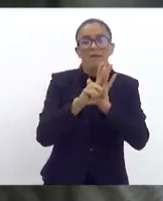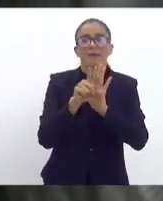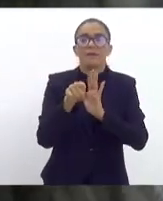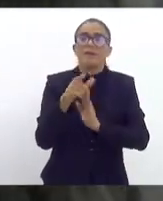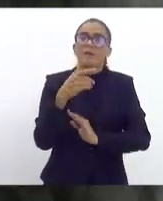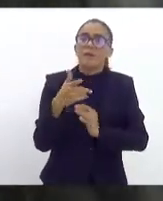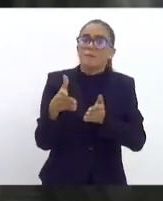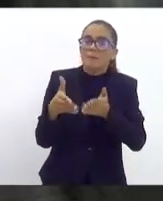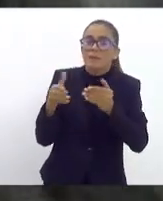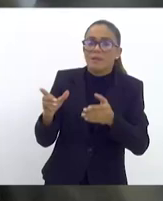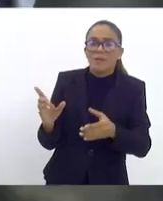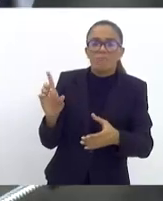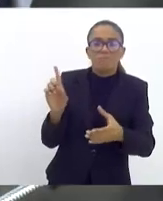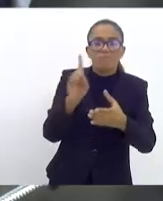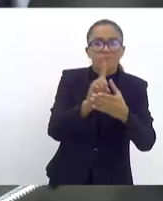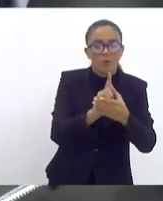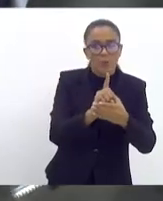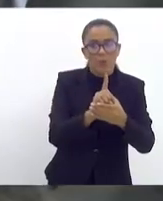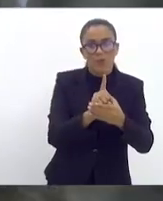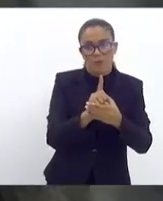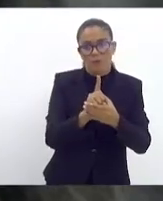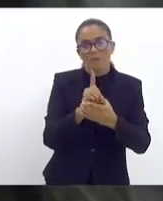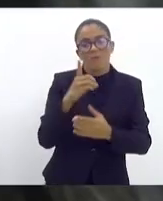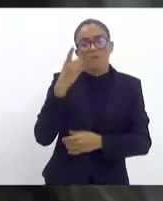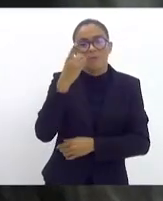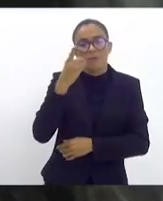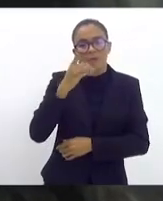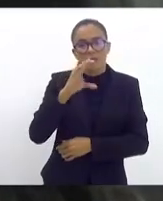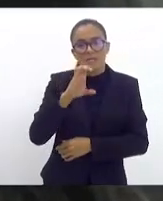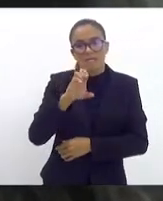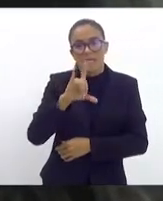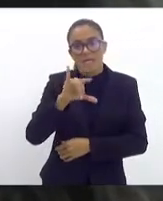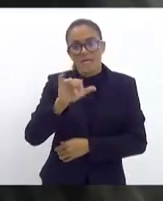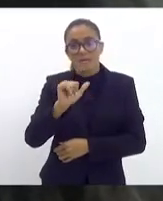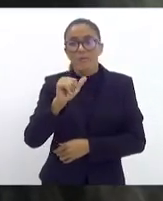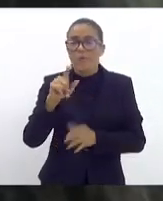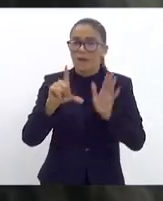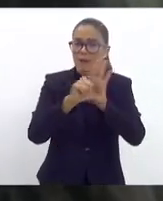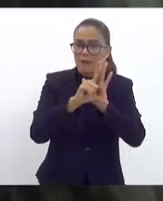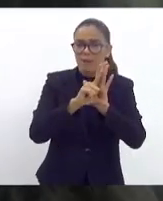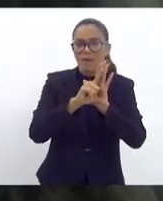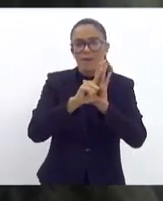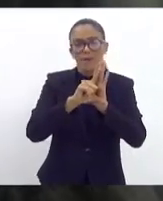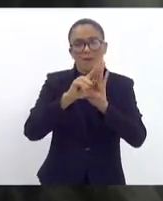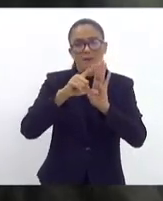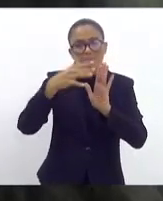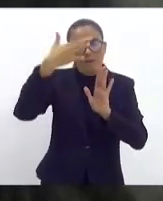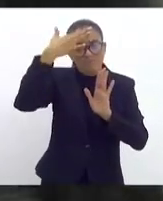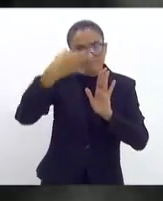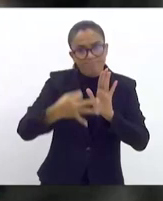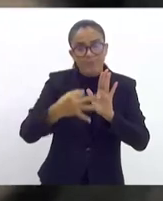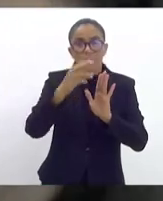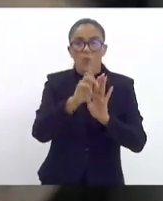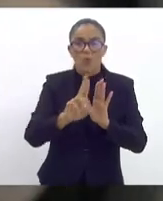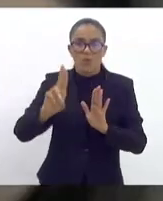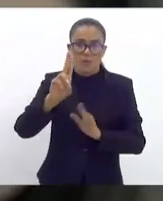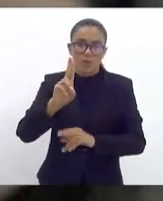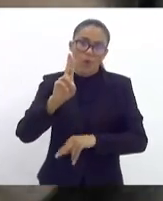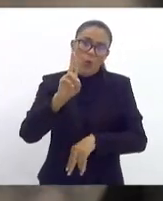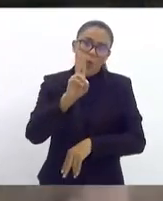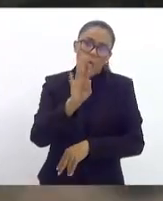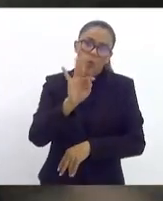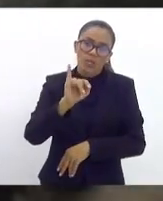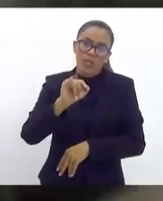um pedido de inclusão para deputada Célia no sentido de uma lei para reconhecimento de utilidade pública que